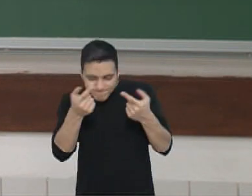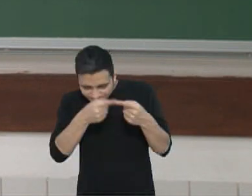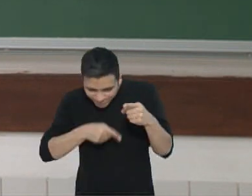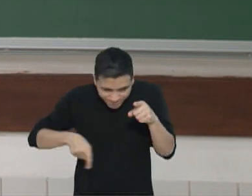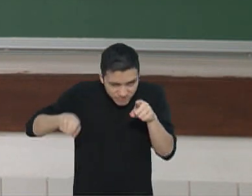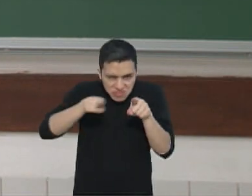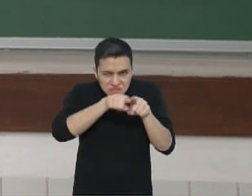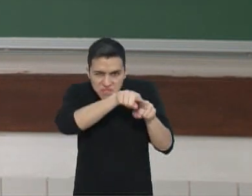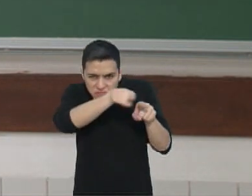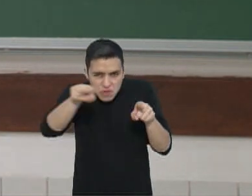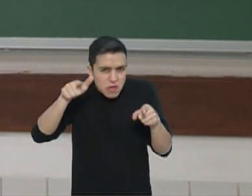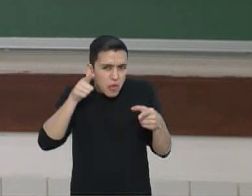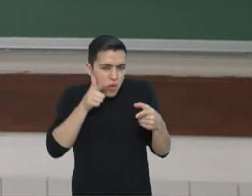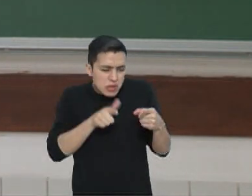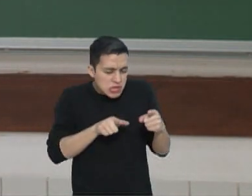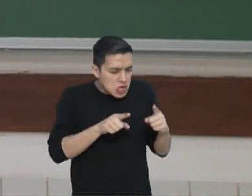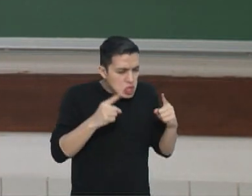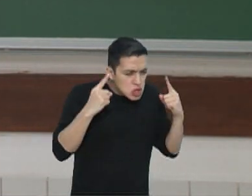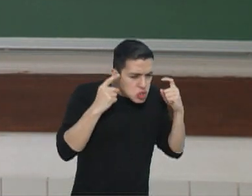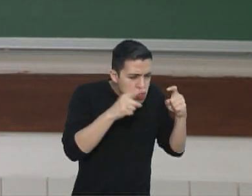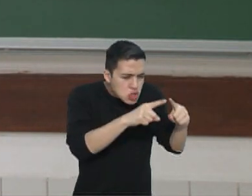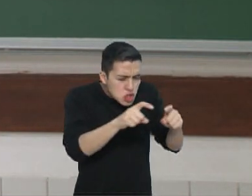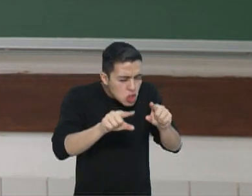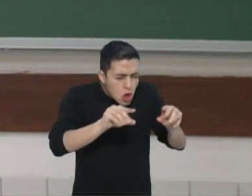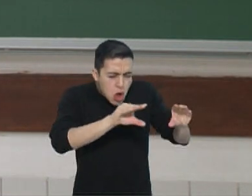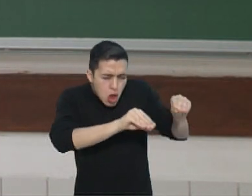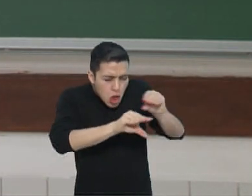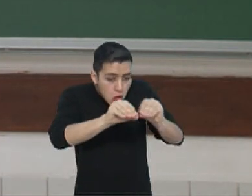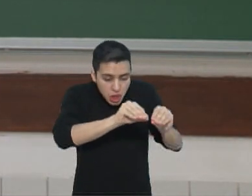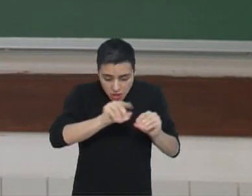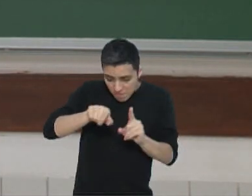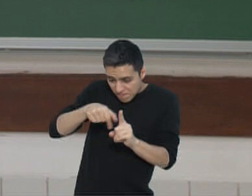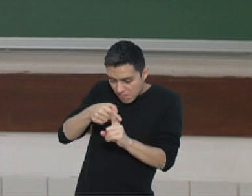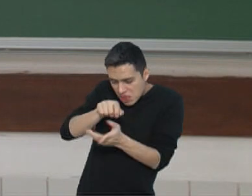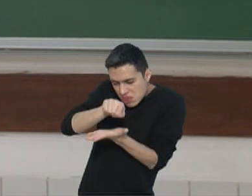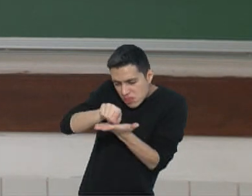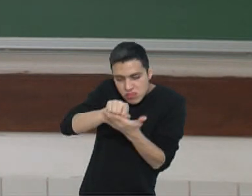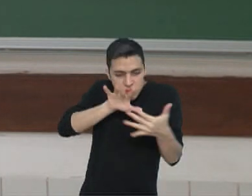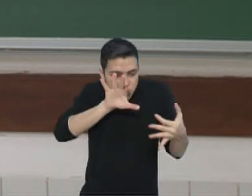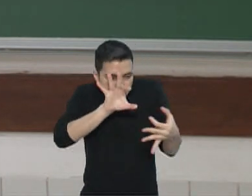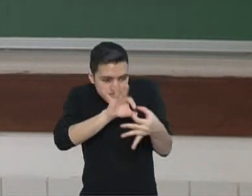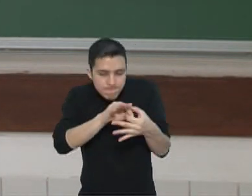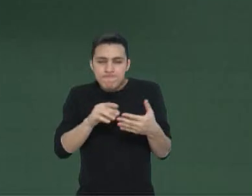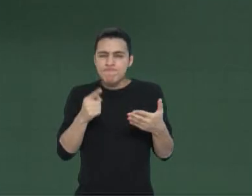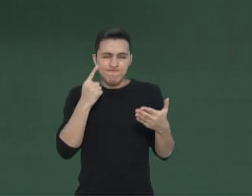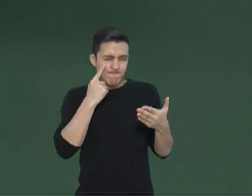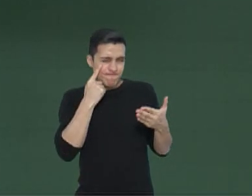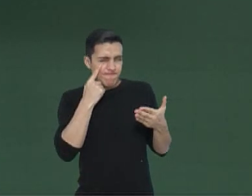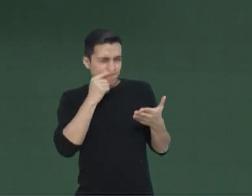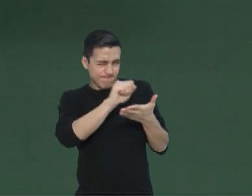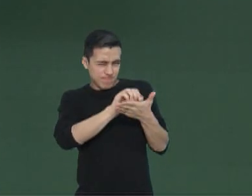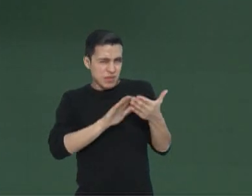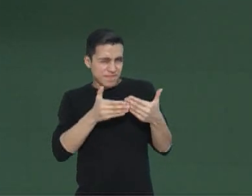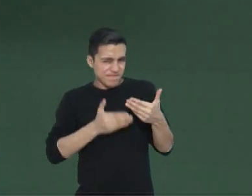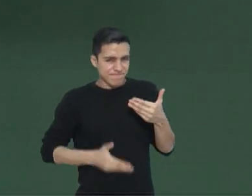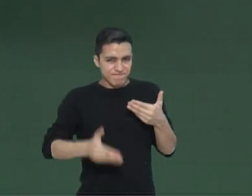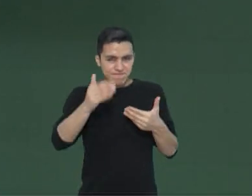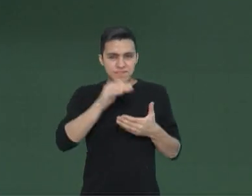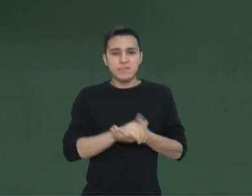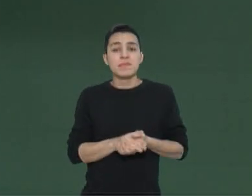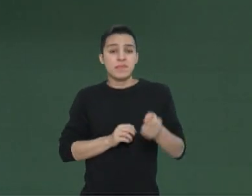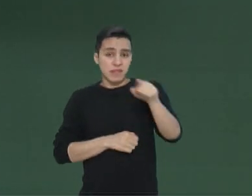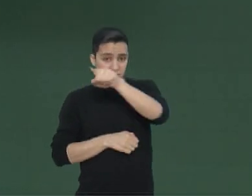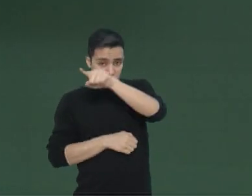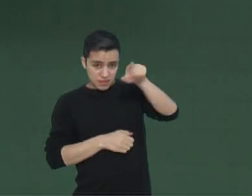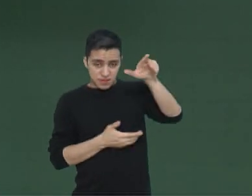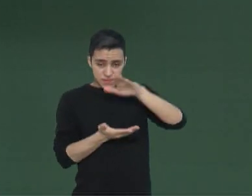Retornando, conseguiram anotar os sons e os símbolos? Vamos então para a segunda parte do nosso exercício. Você vai